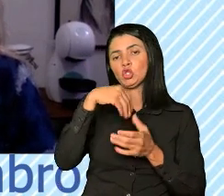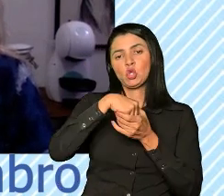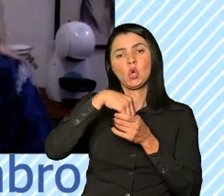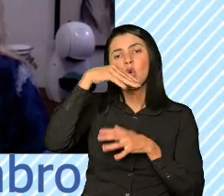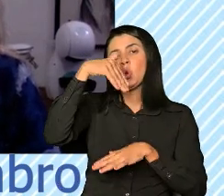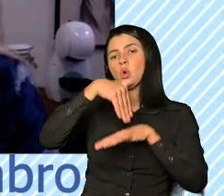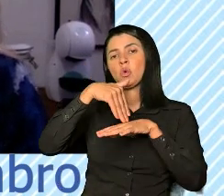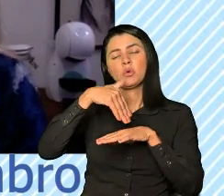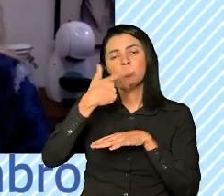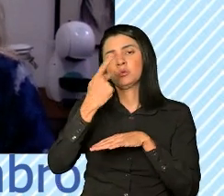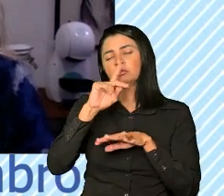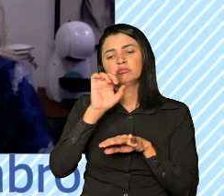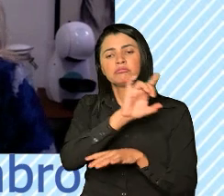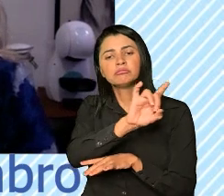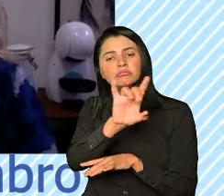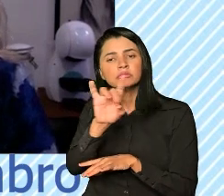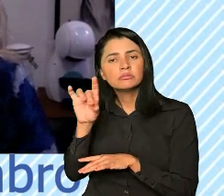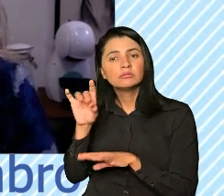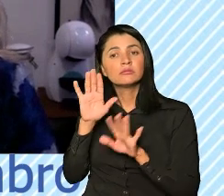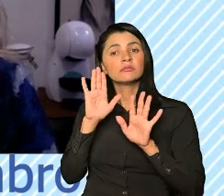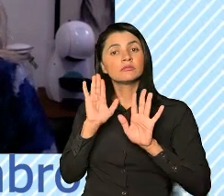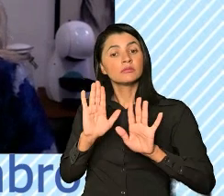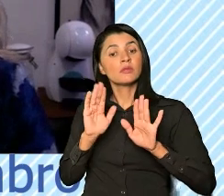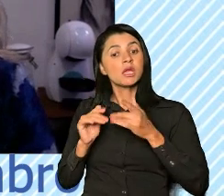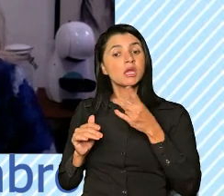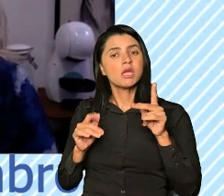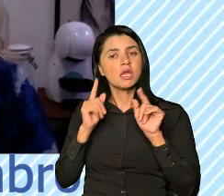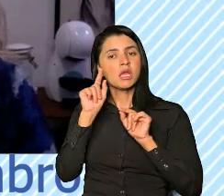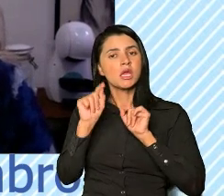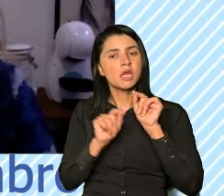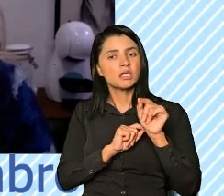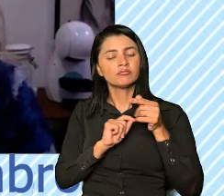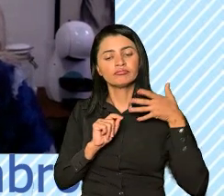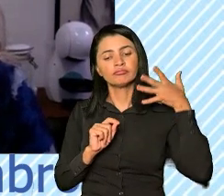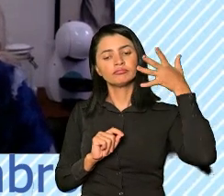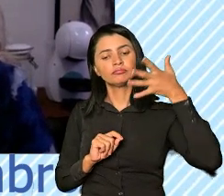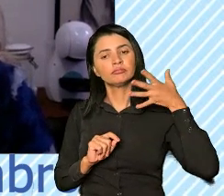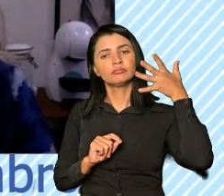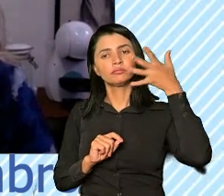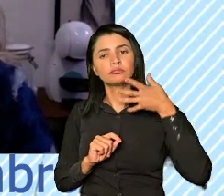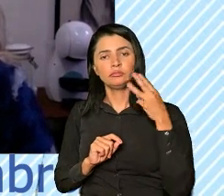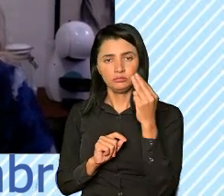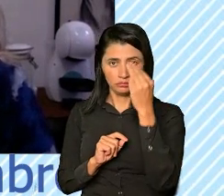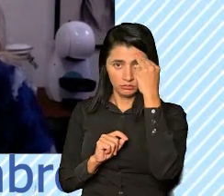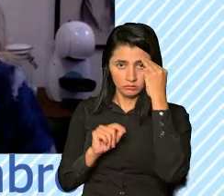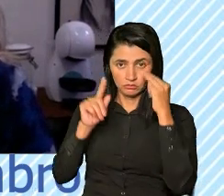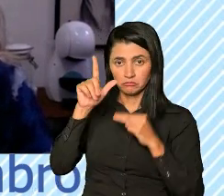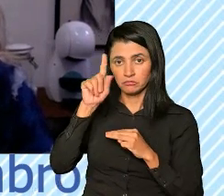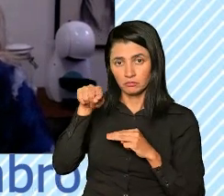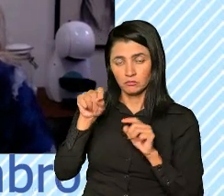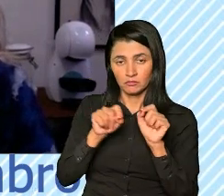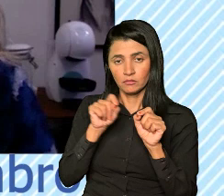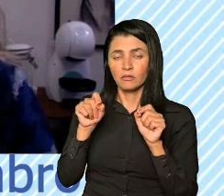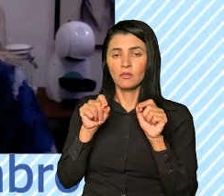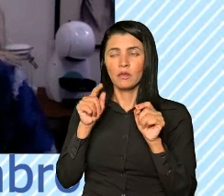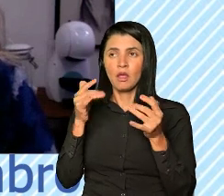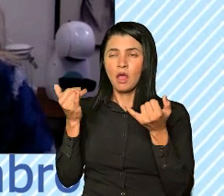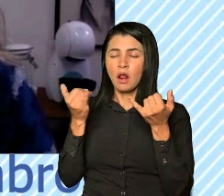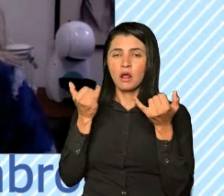Mas essa narrativa ou esse discurso memorial que tende a ser